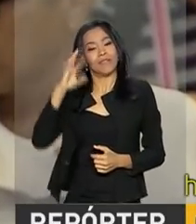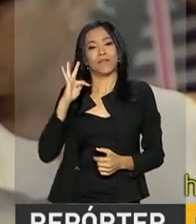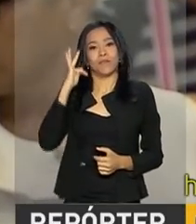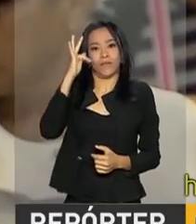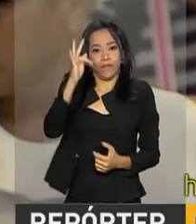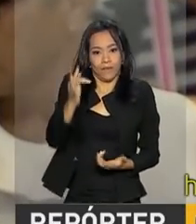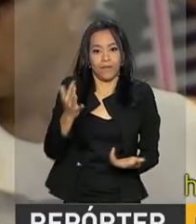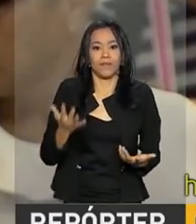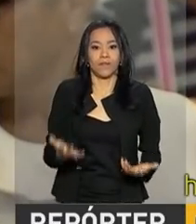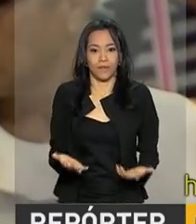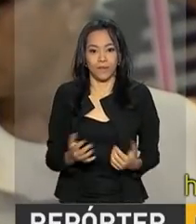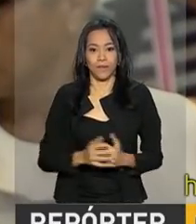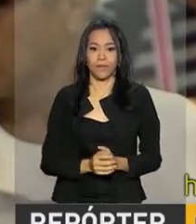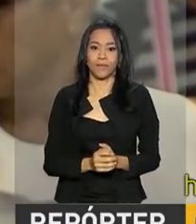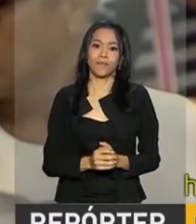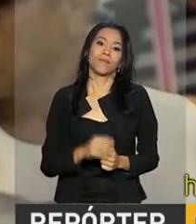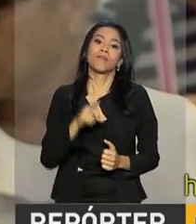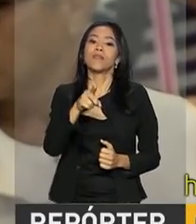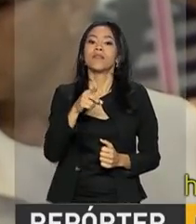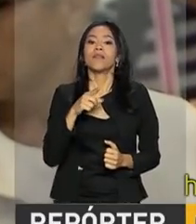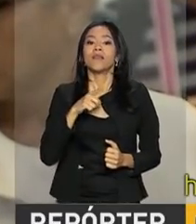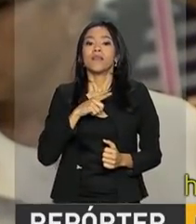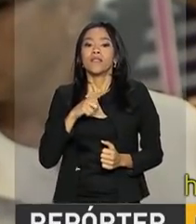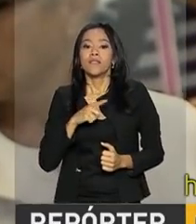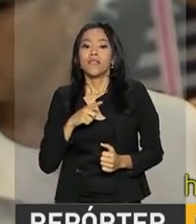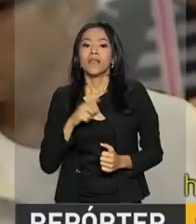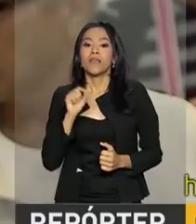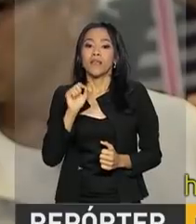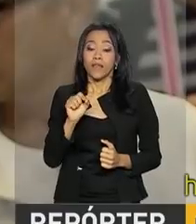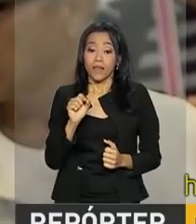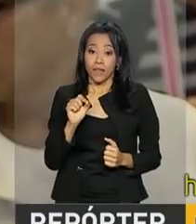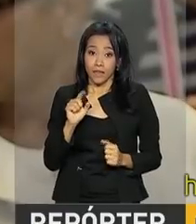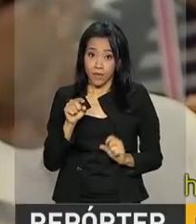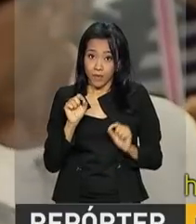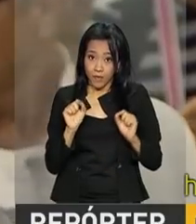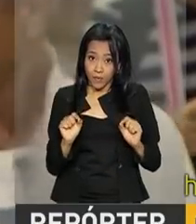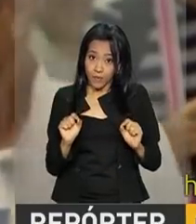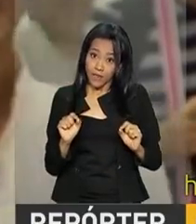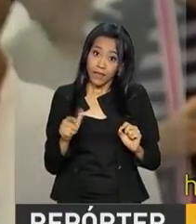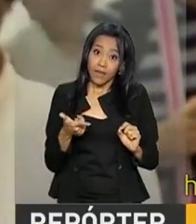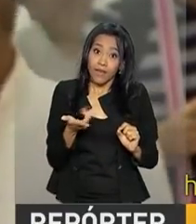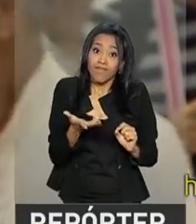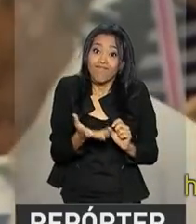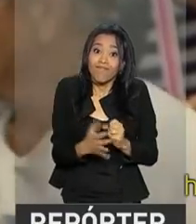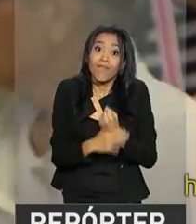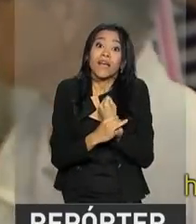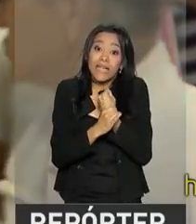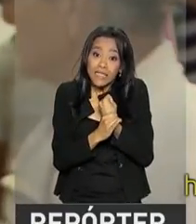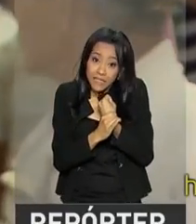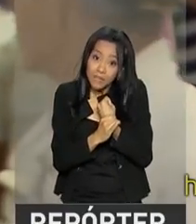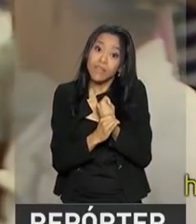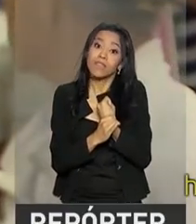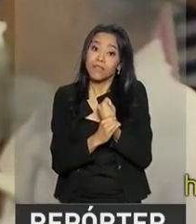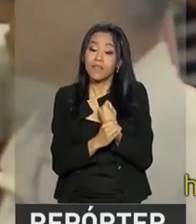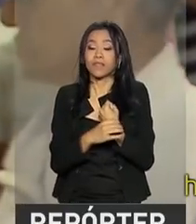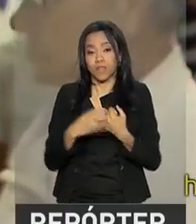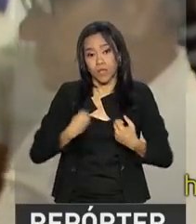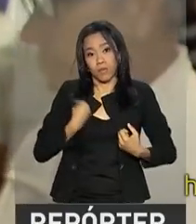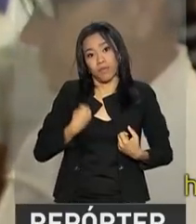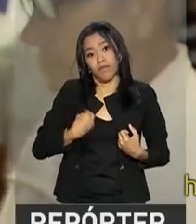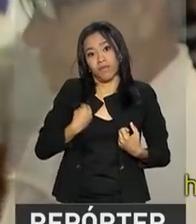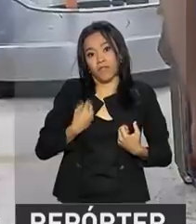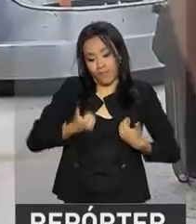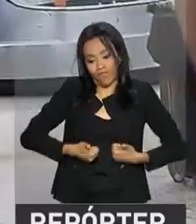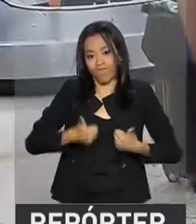lhe dije, tener a mis hijos aqui, tener seguridad, tener derechos humanos y garantías, que es lo principal en el ser humano a